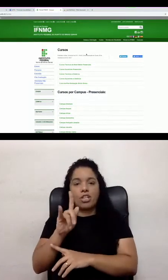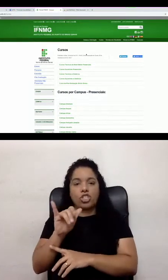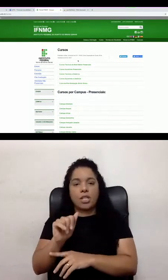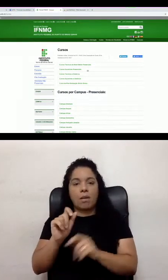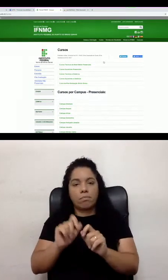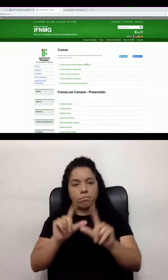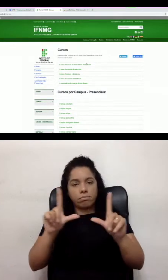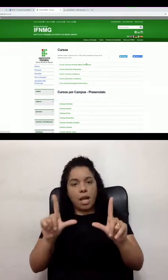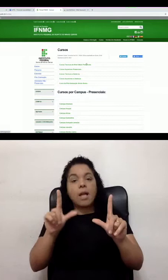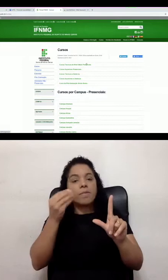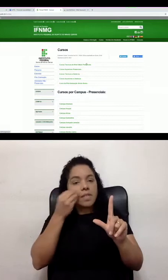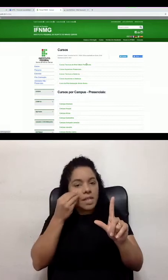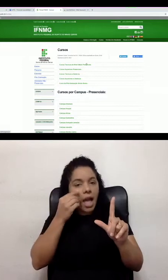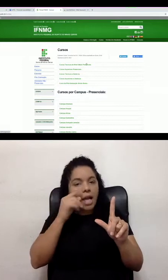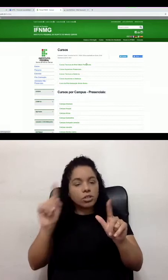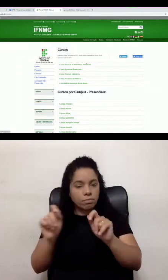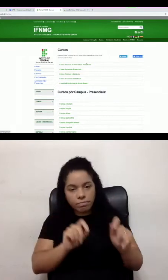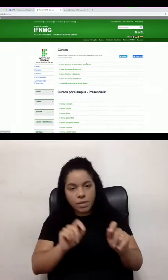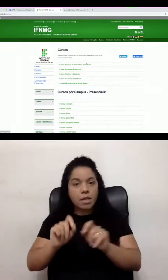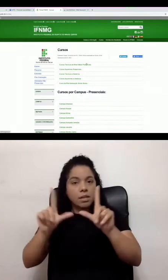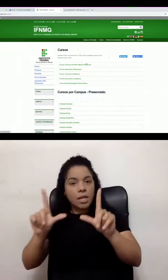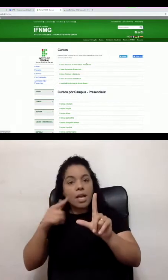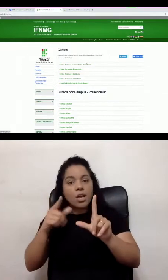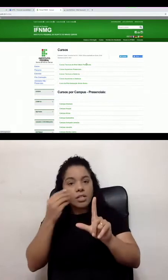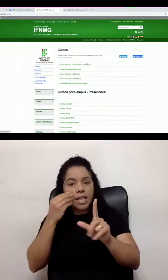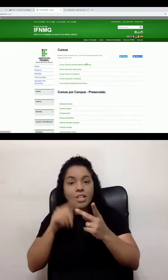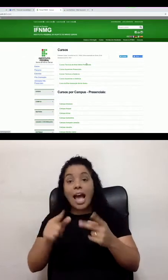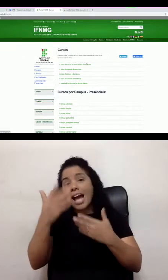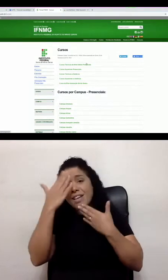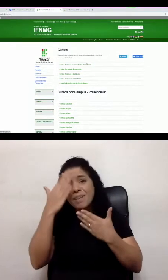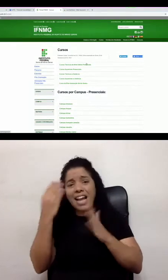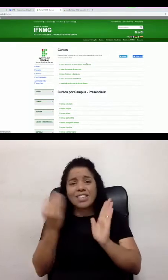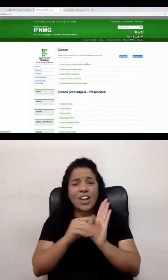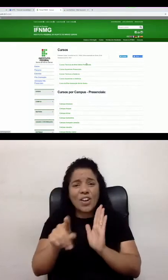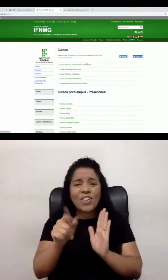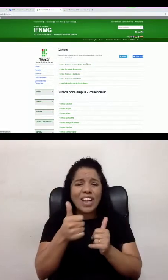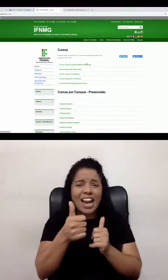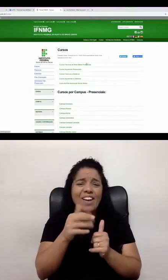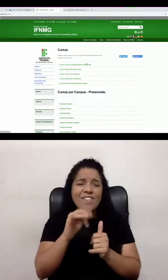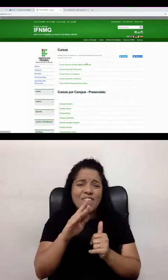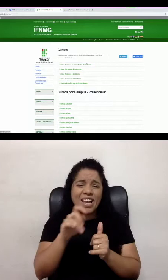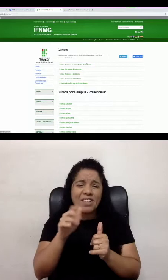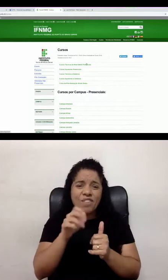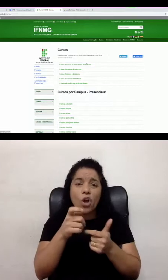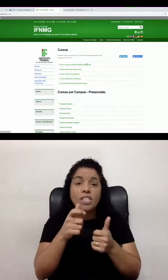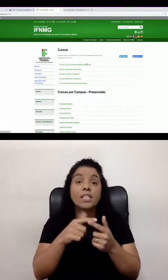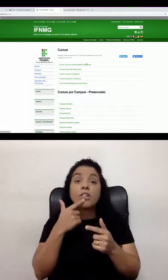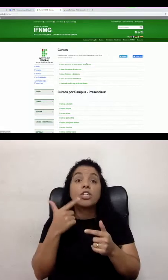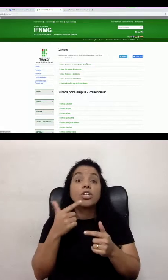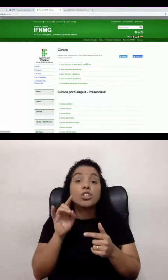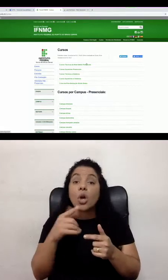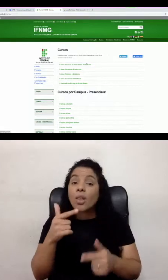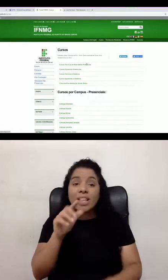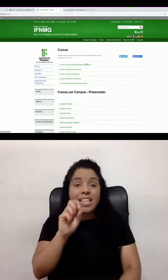eu vou testar esse aqui de cursos, tá? Ai, obrigada, alguém colocou lá do Firefox, obrigada. Só não tem para o